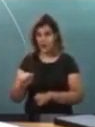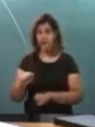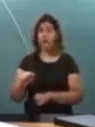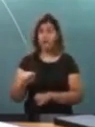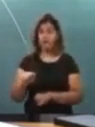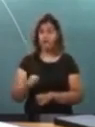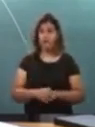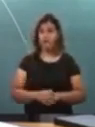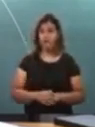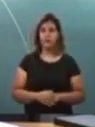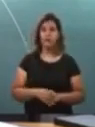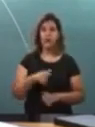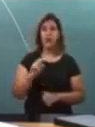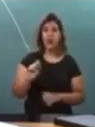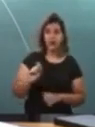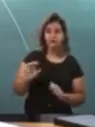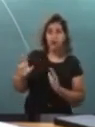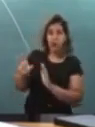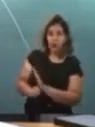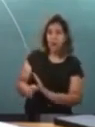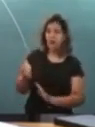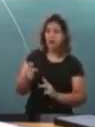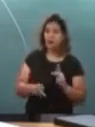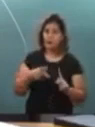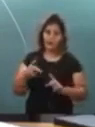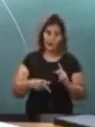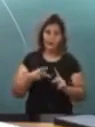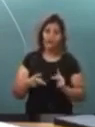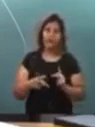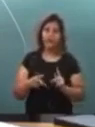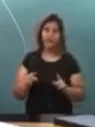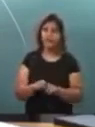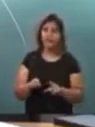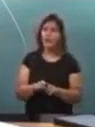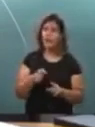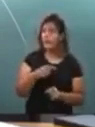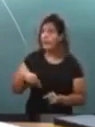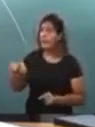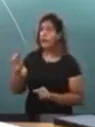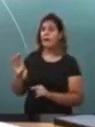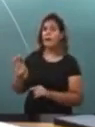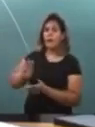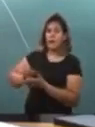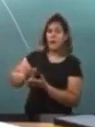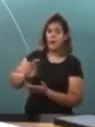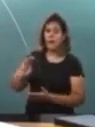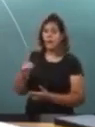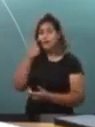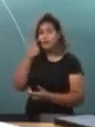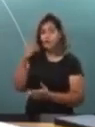caloteira, metendo a mão no dinheiro dos servidores e não recolhe ao Banco do Brasil. Ou